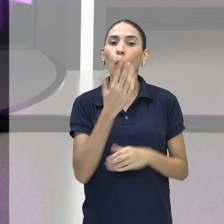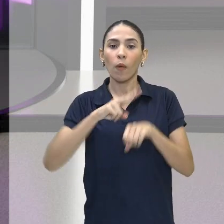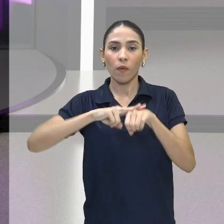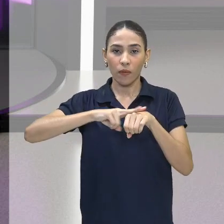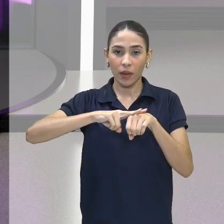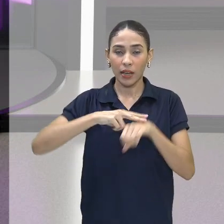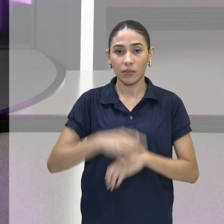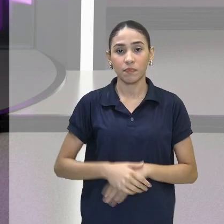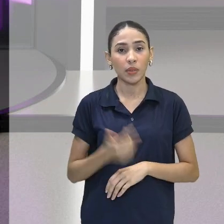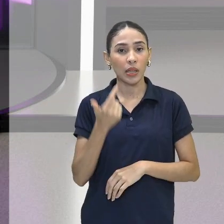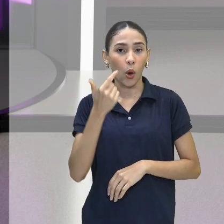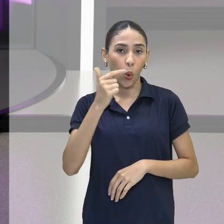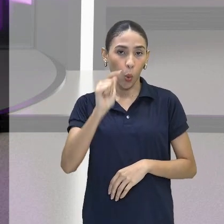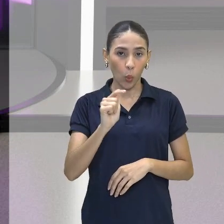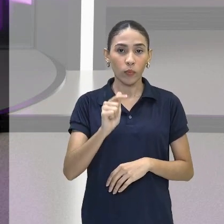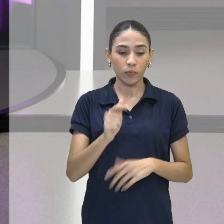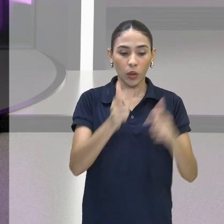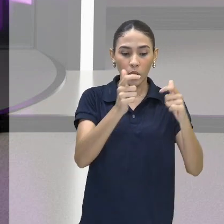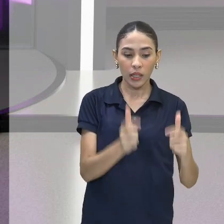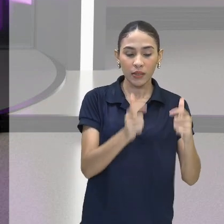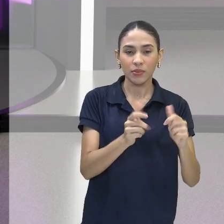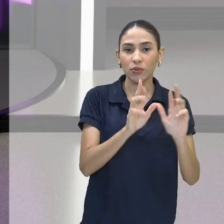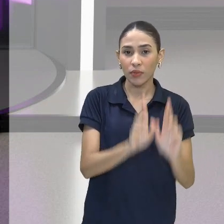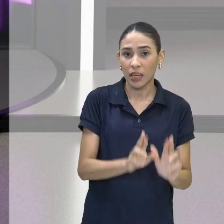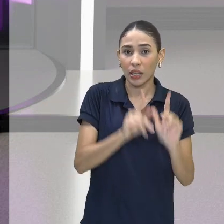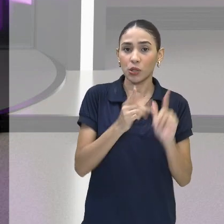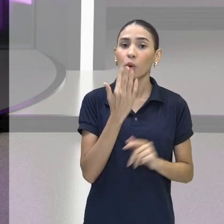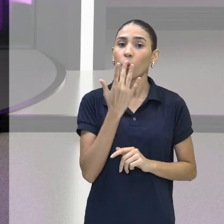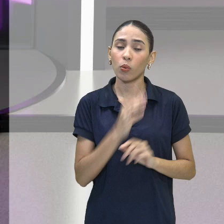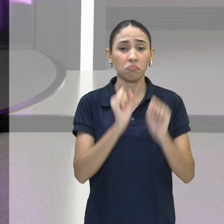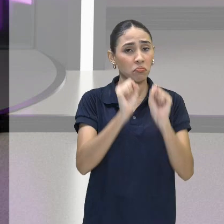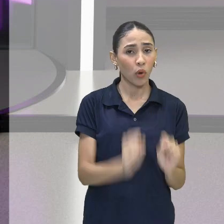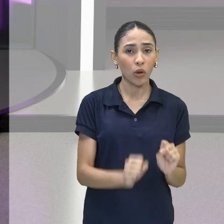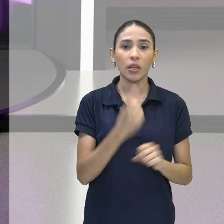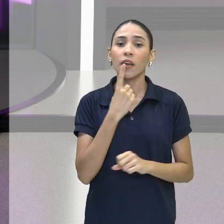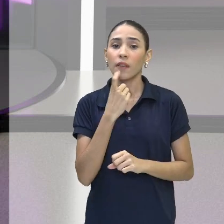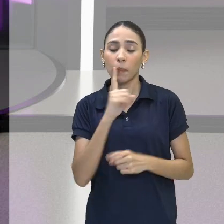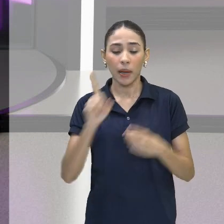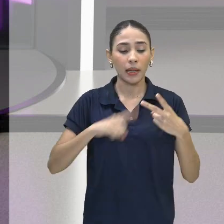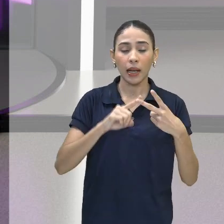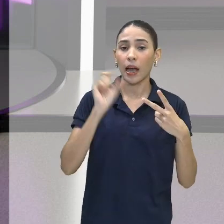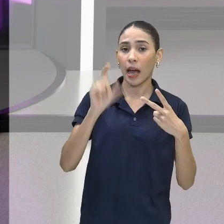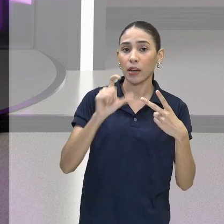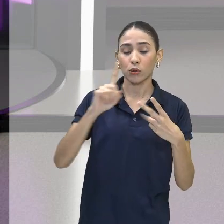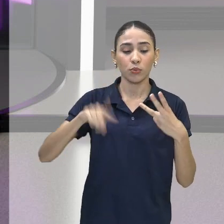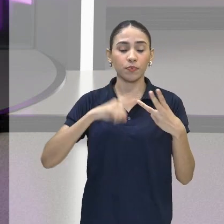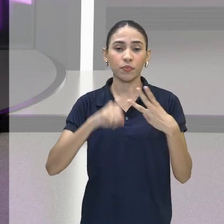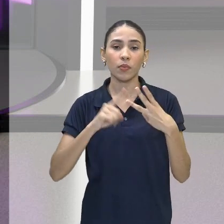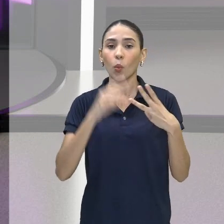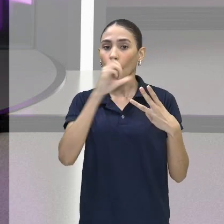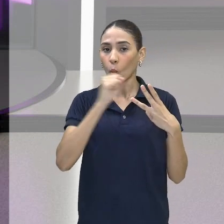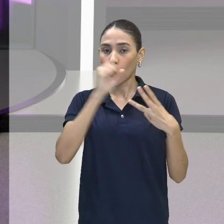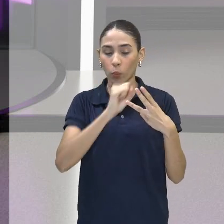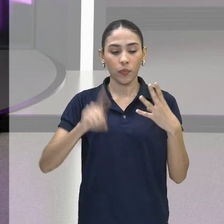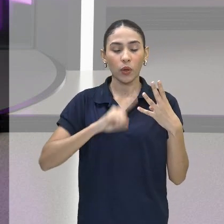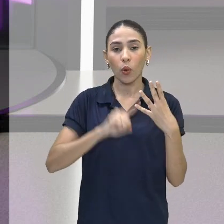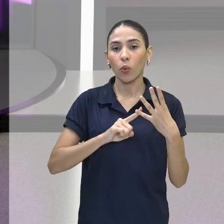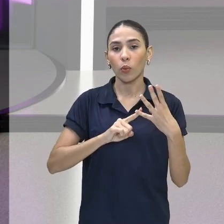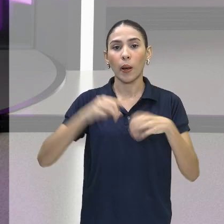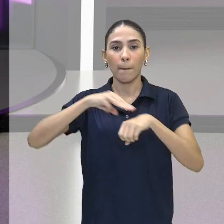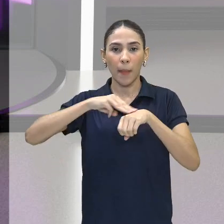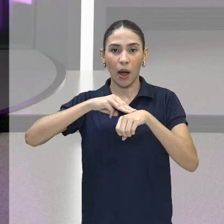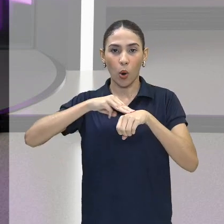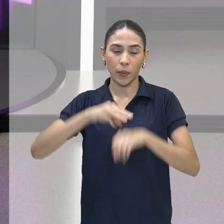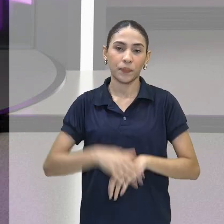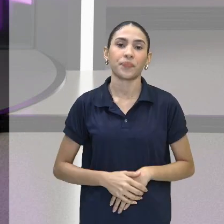caixas ela vai ter 4 bolas de cor diferente. Então, pode ser a vermelha, a azul, a laranja ou a marrom.